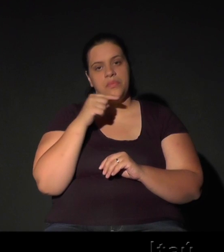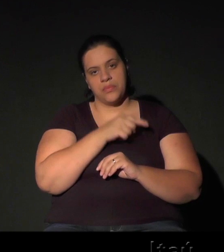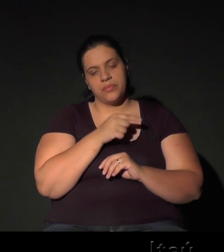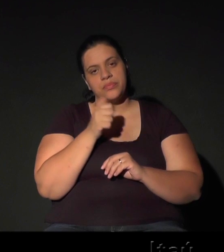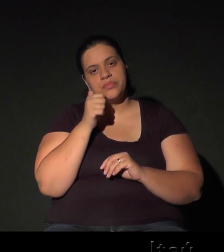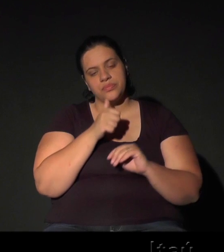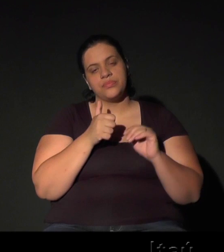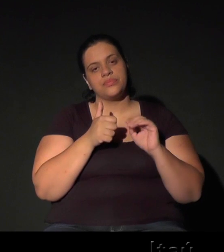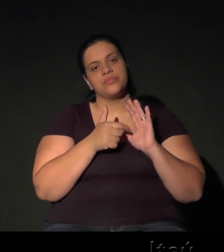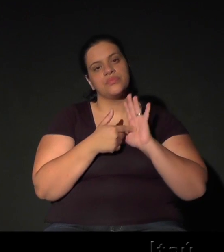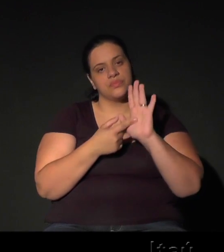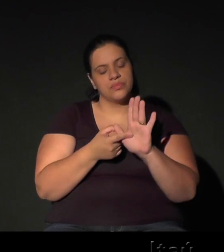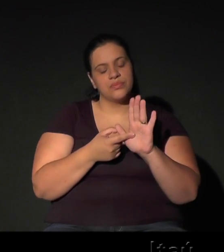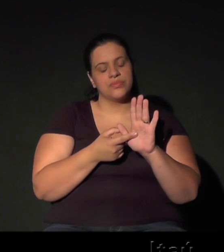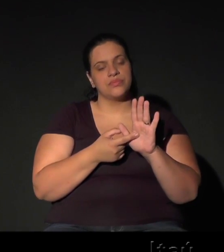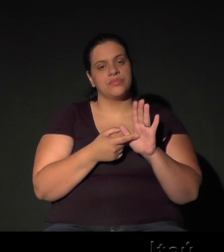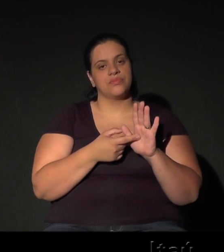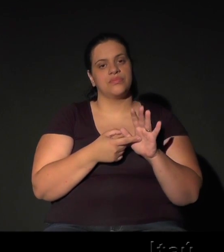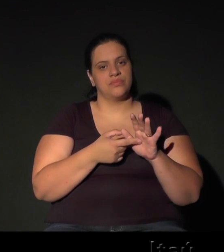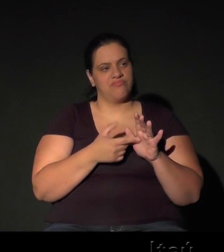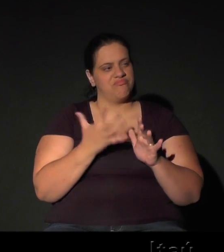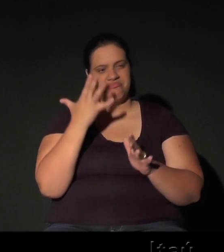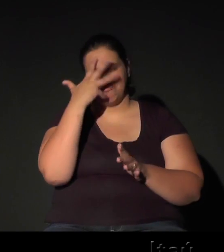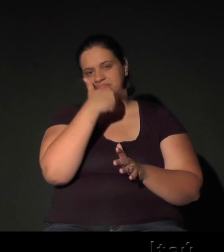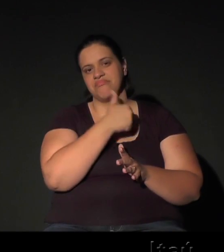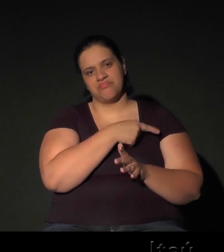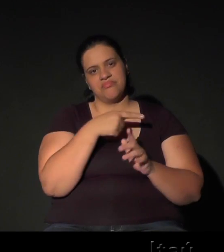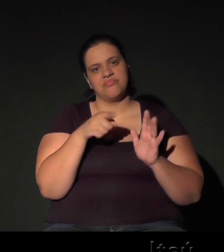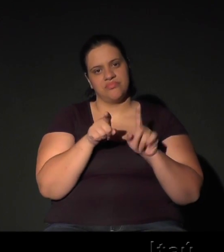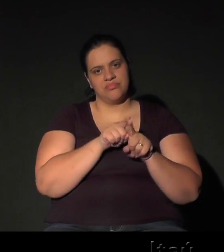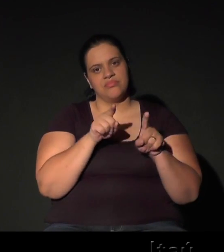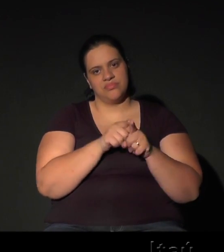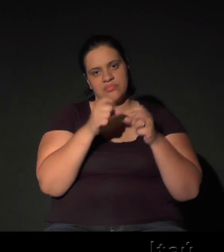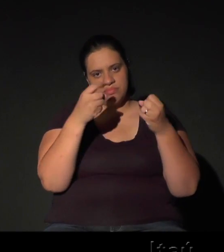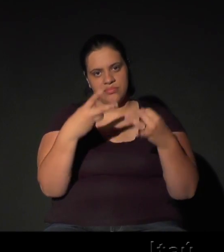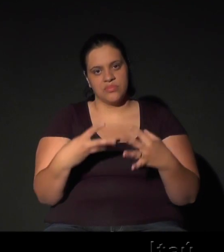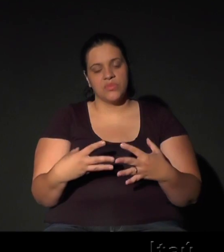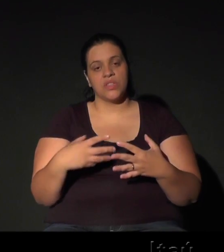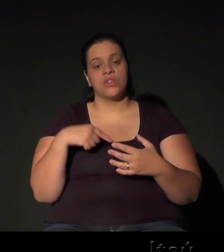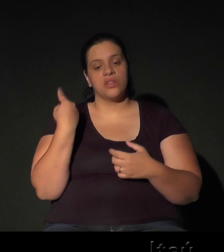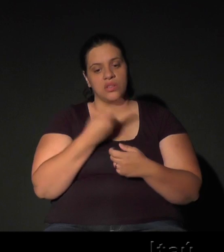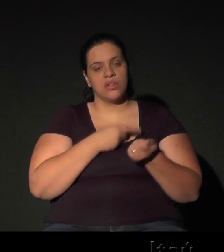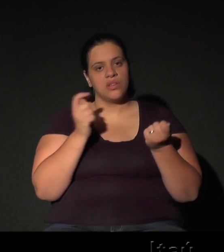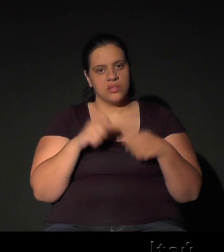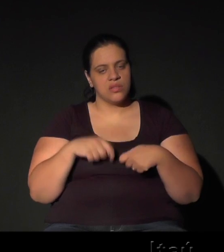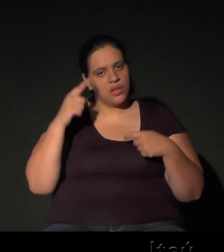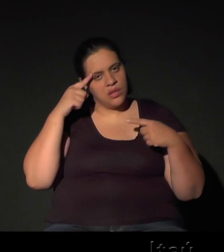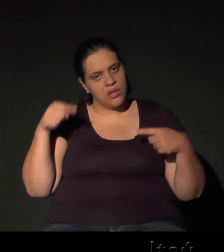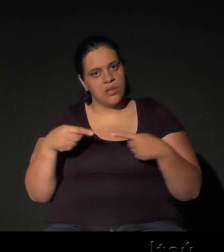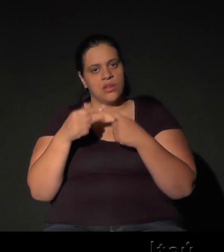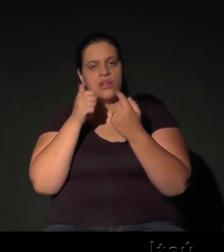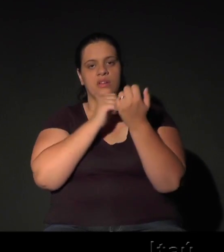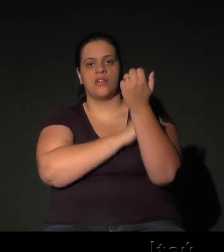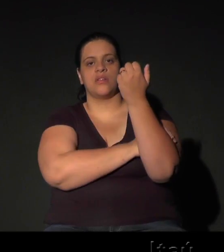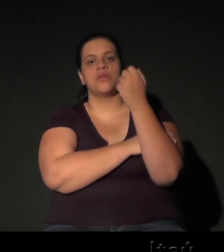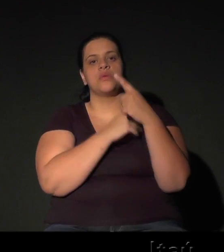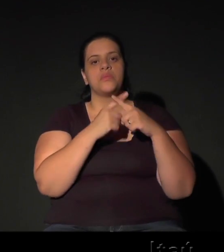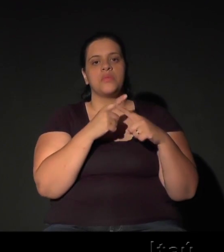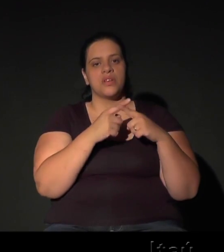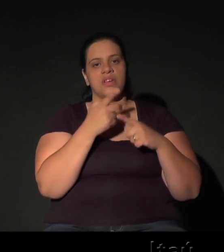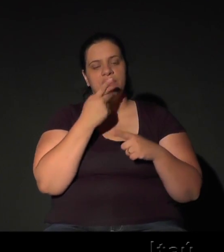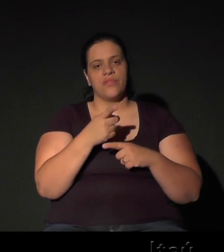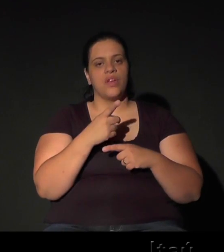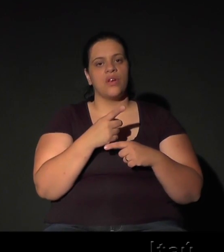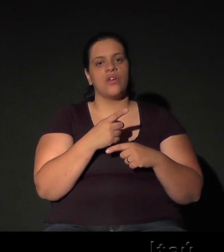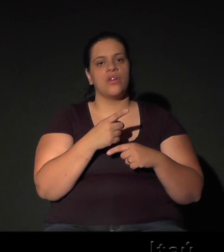colocou você colocou essa questão que eu acho Lindíssima também que eu queria reforçar aqui pra gente articular com feminismo como você fala desse Devir